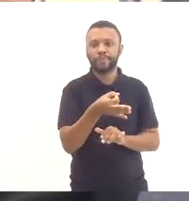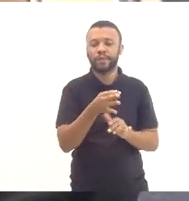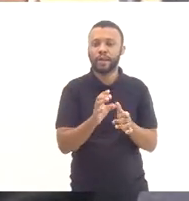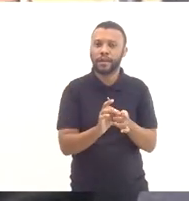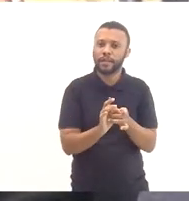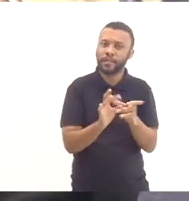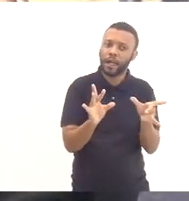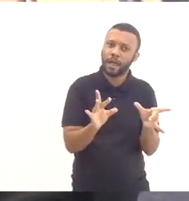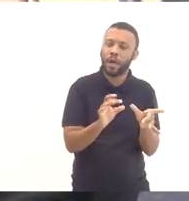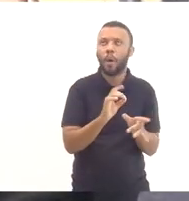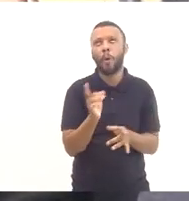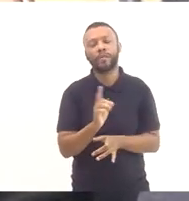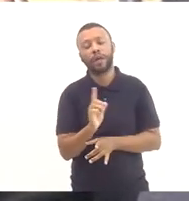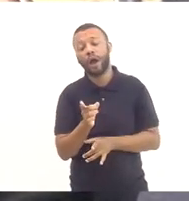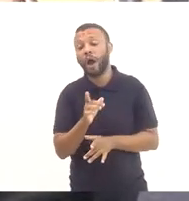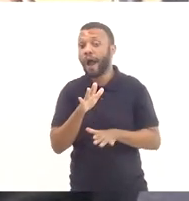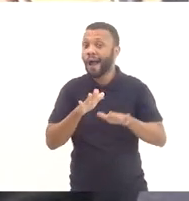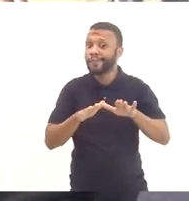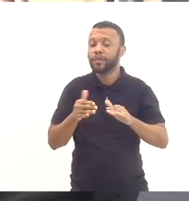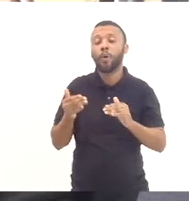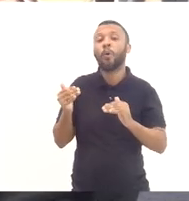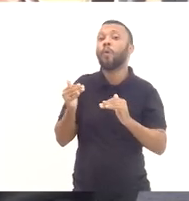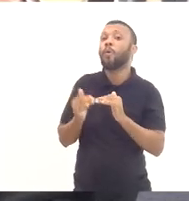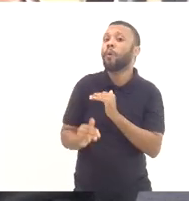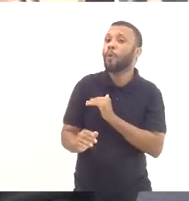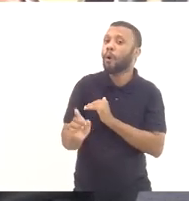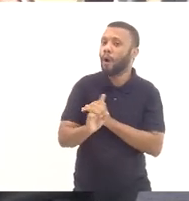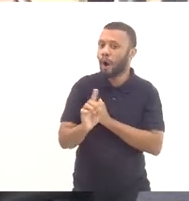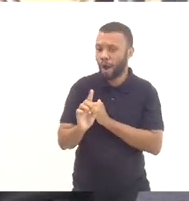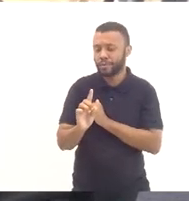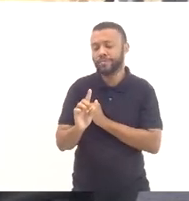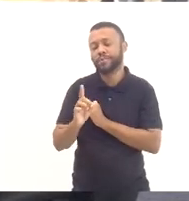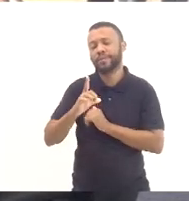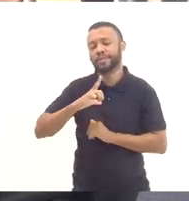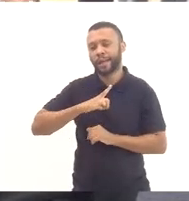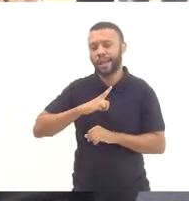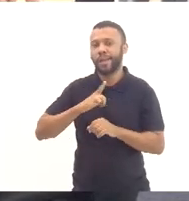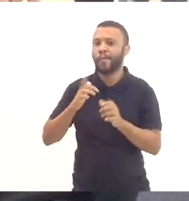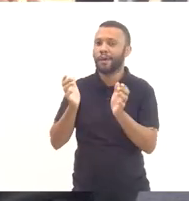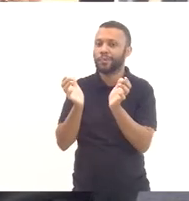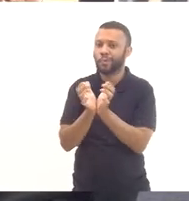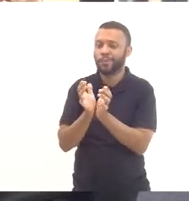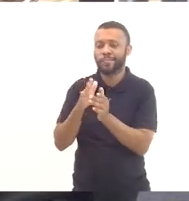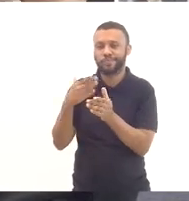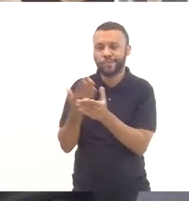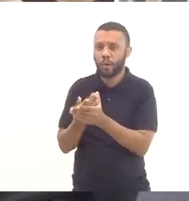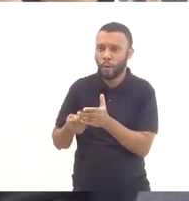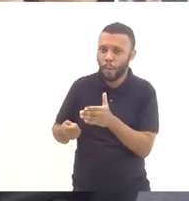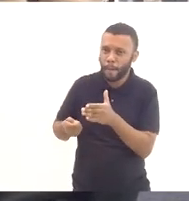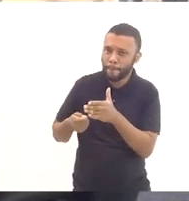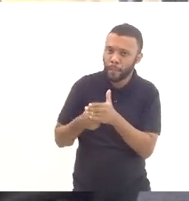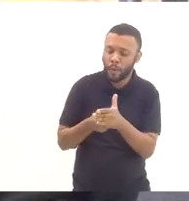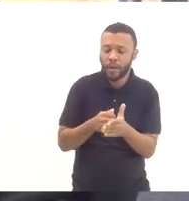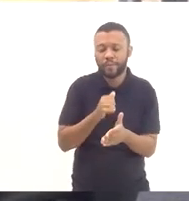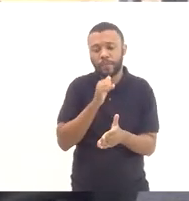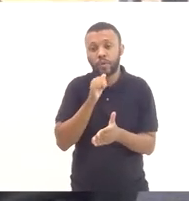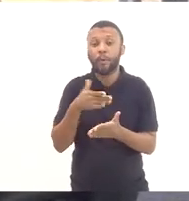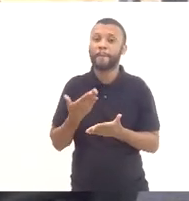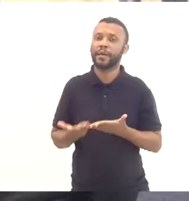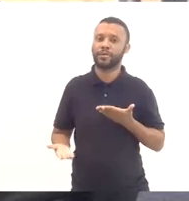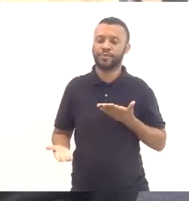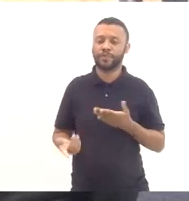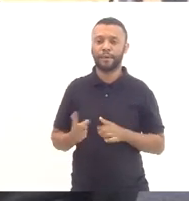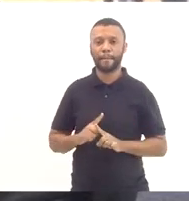consegue eu não consegue que eu particularmente Eu dividi o disso daí eu sou surpreendi de uma turma recursal infelizmente fiquei vencido em um caso recente